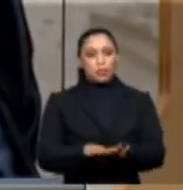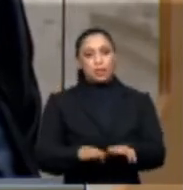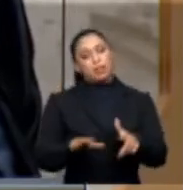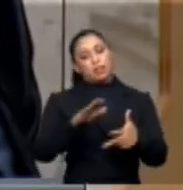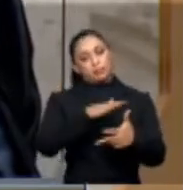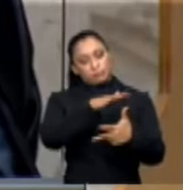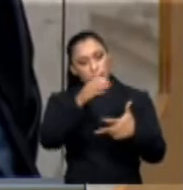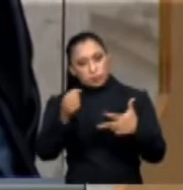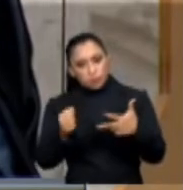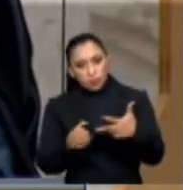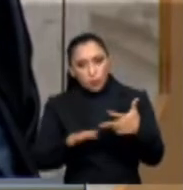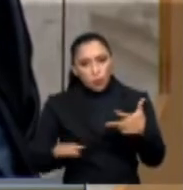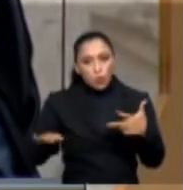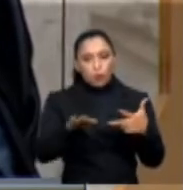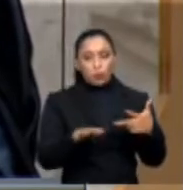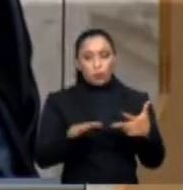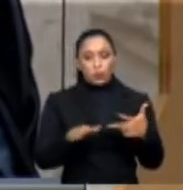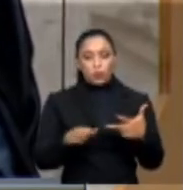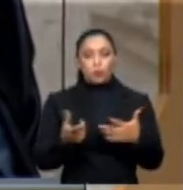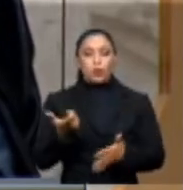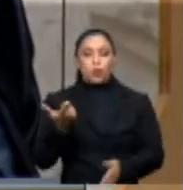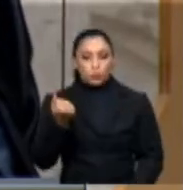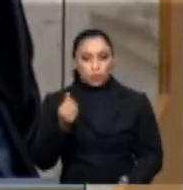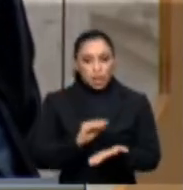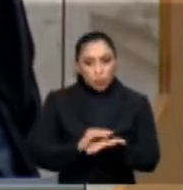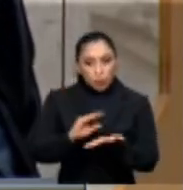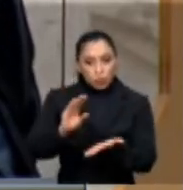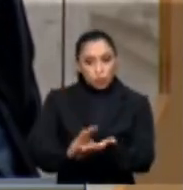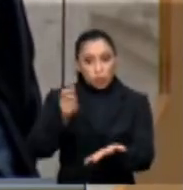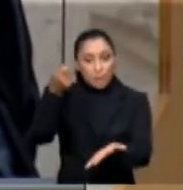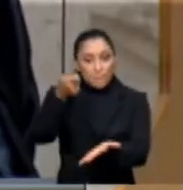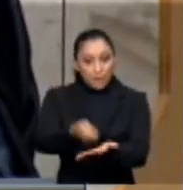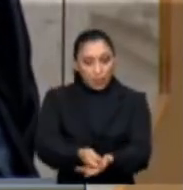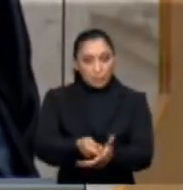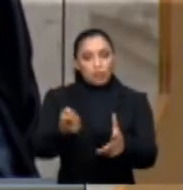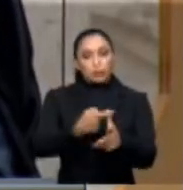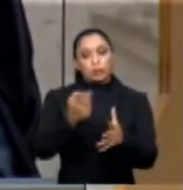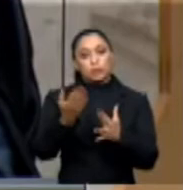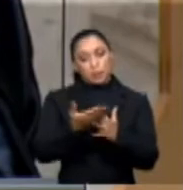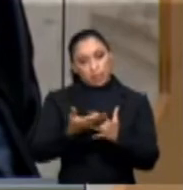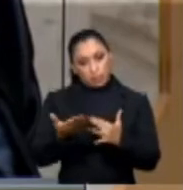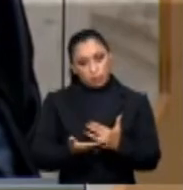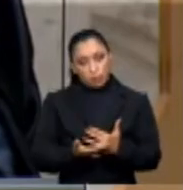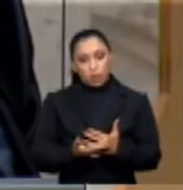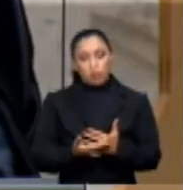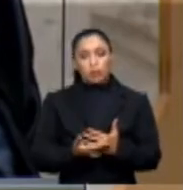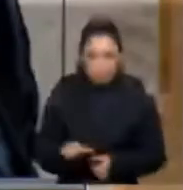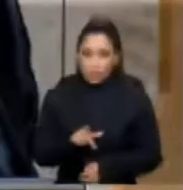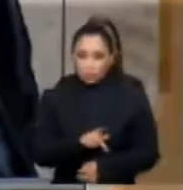poderes. Os recursos destinados ao pagamento dos precatórios são alocados ao